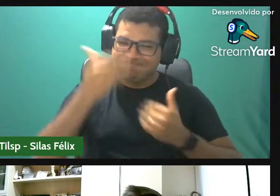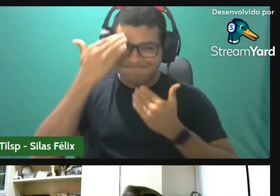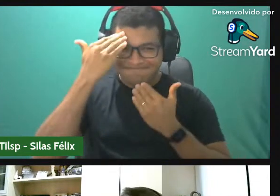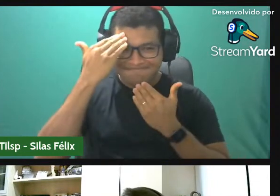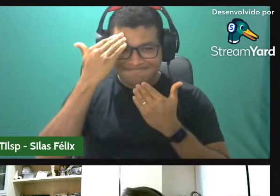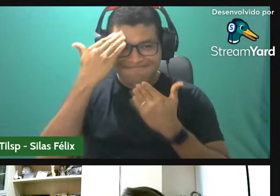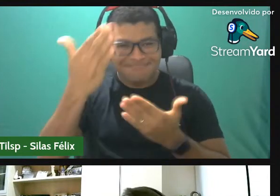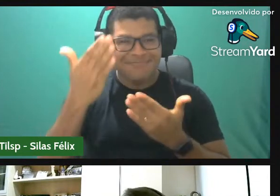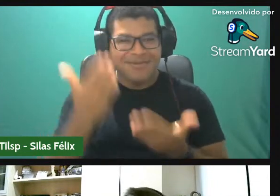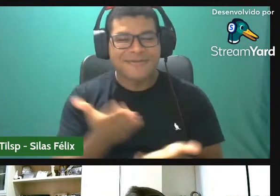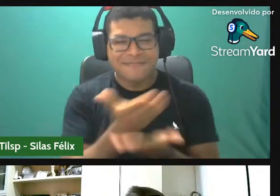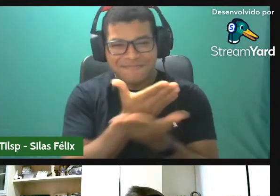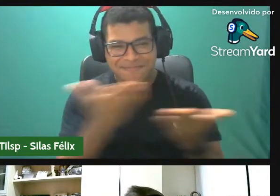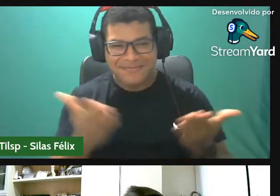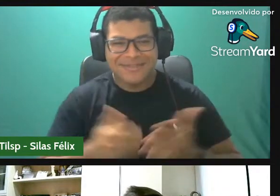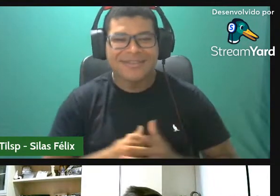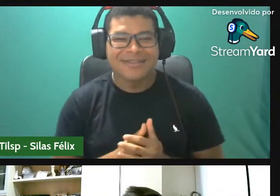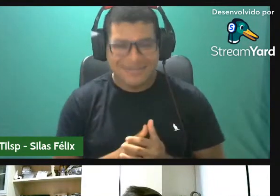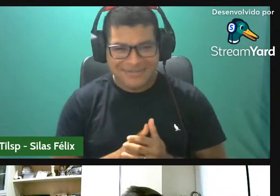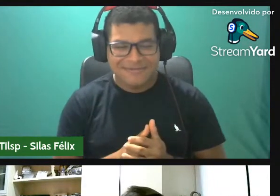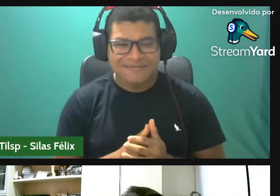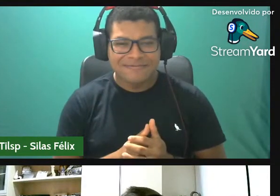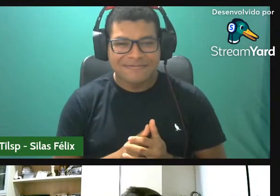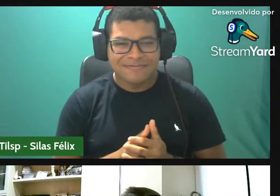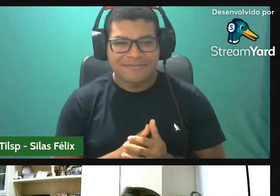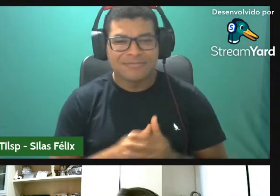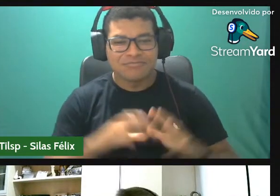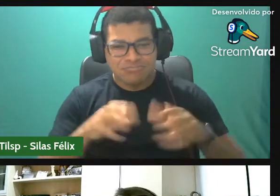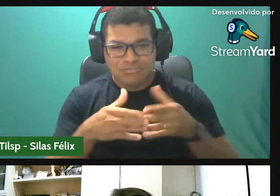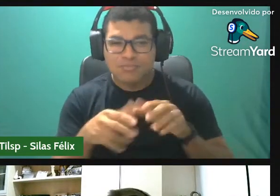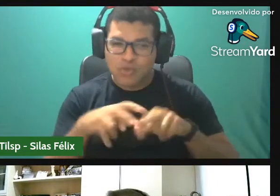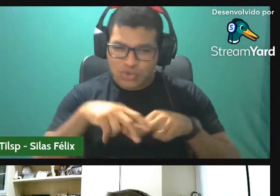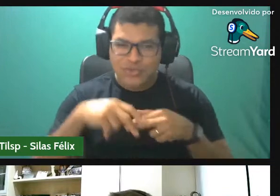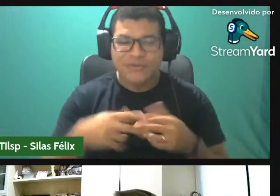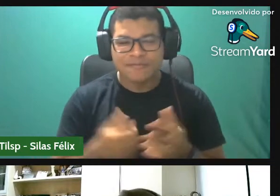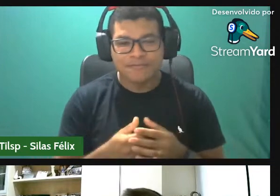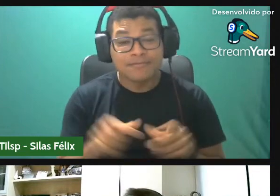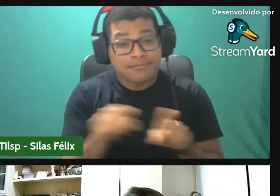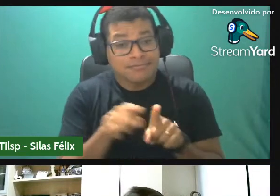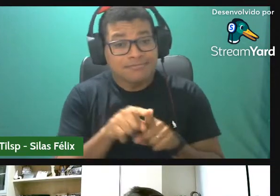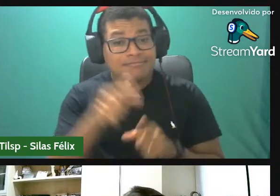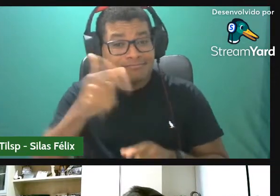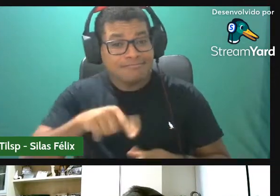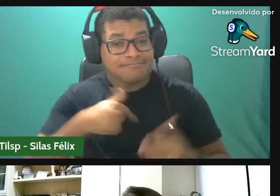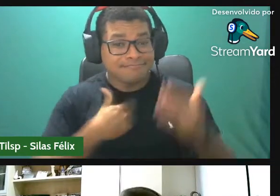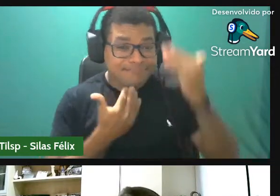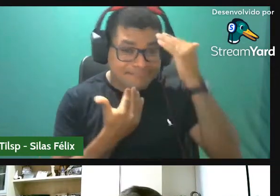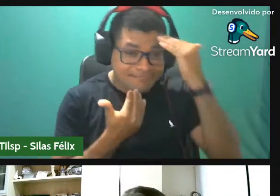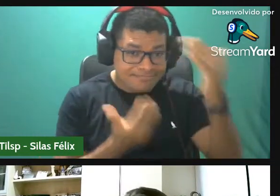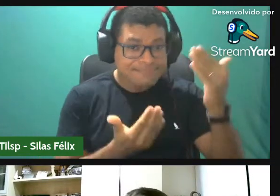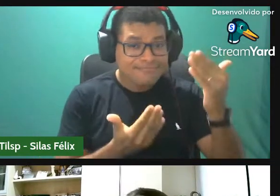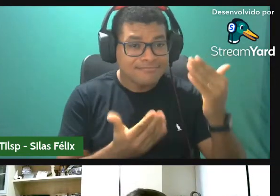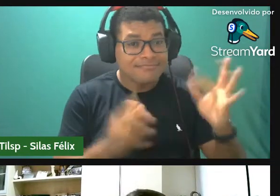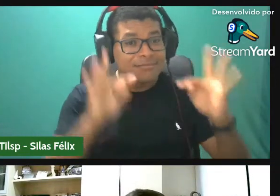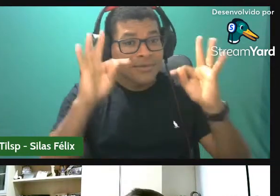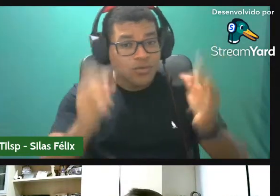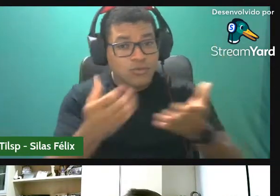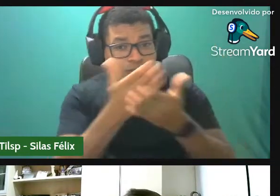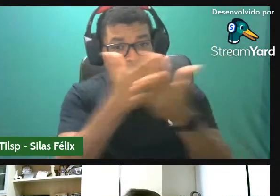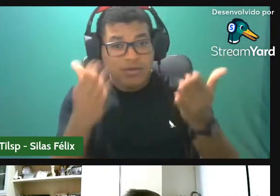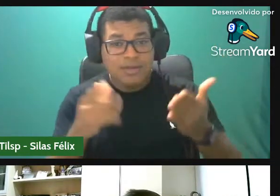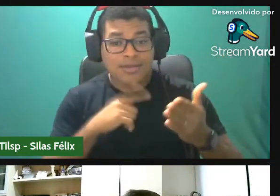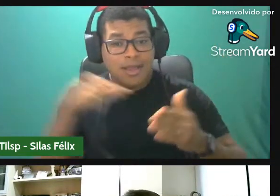minha saudação e meu agradecimento a vocês por isso também. E claro, né, meu agradecimento a todos que estão